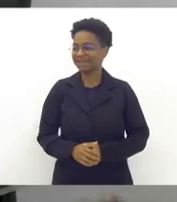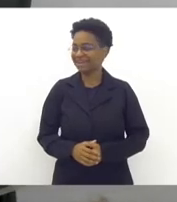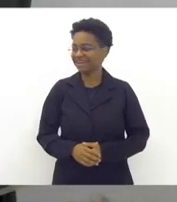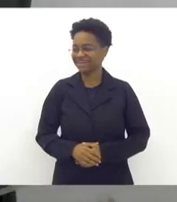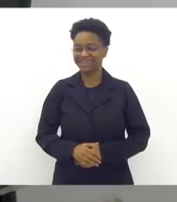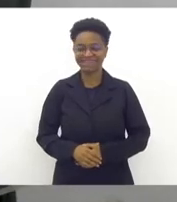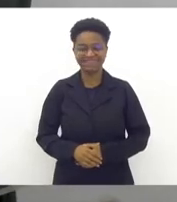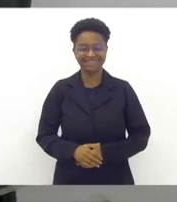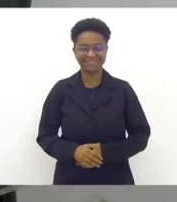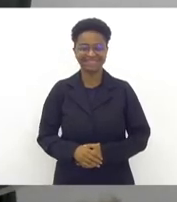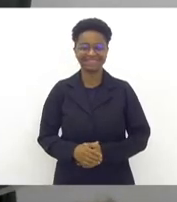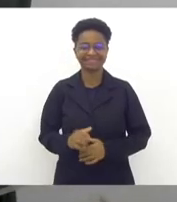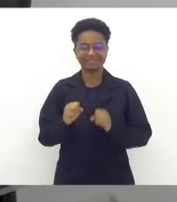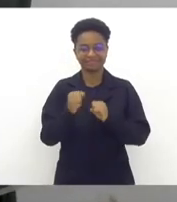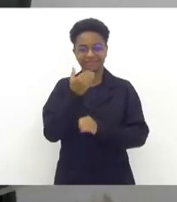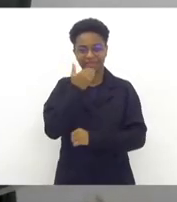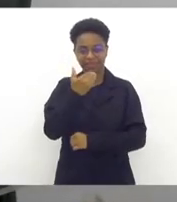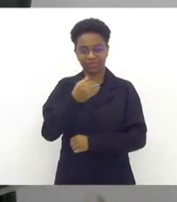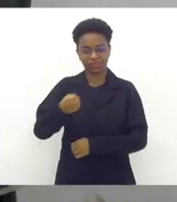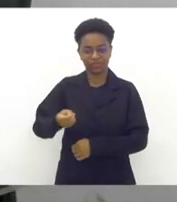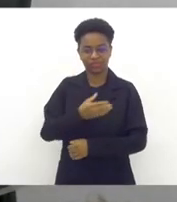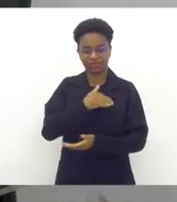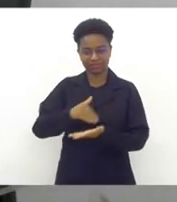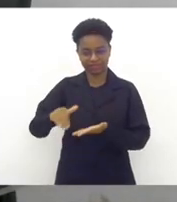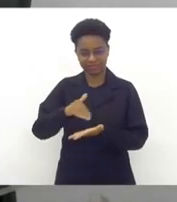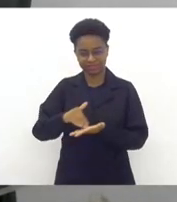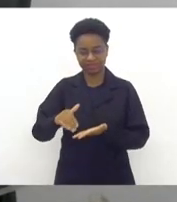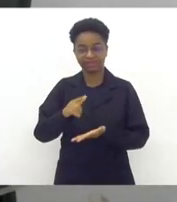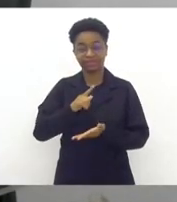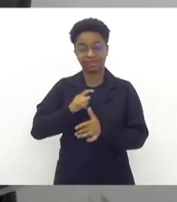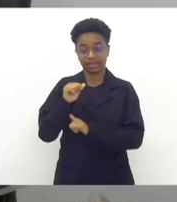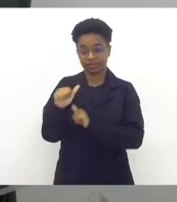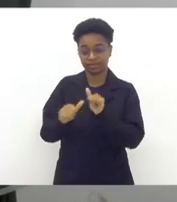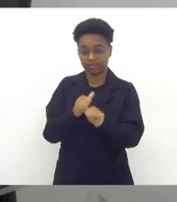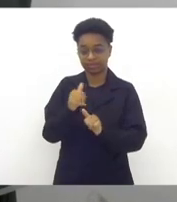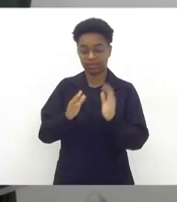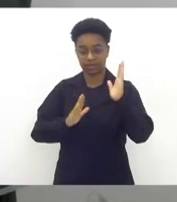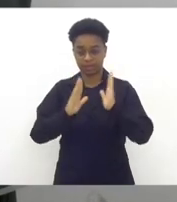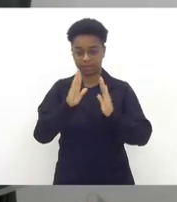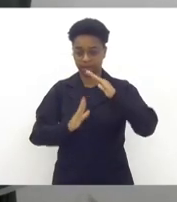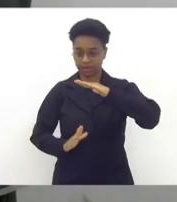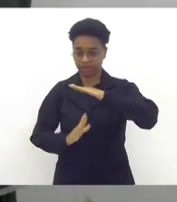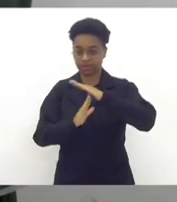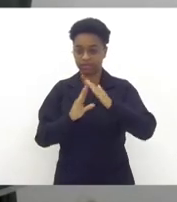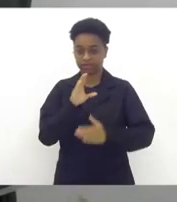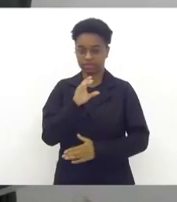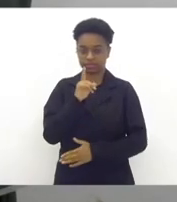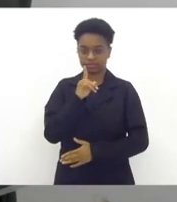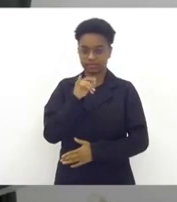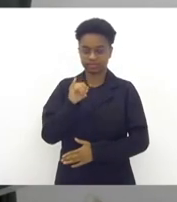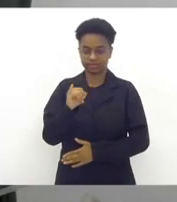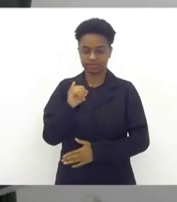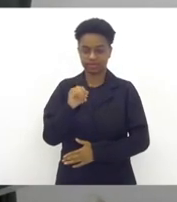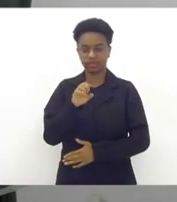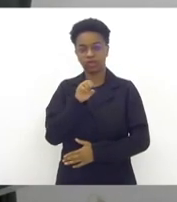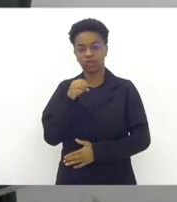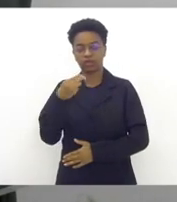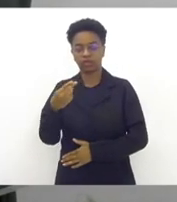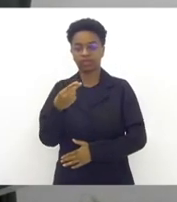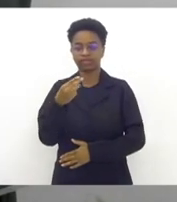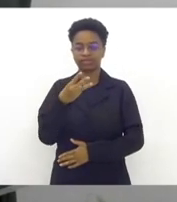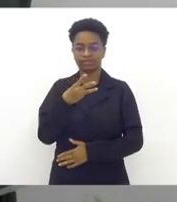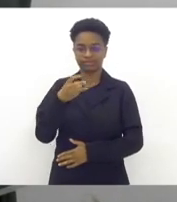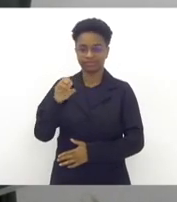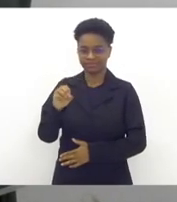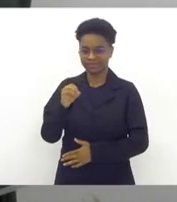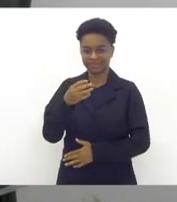solicitar a vinda do secretário. Tem uma renovação do prazo da CPI, que pode ser por mais 30, 45